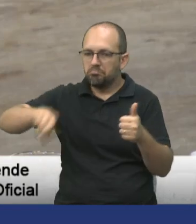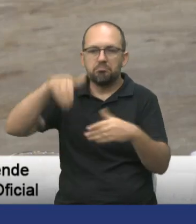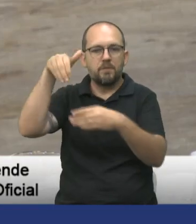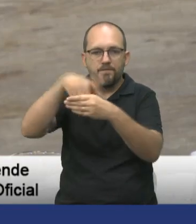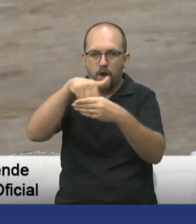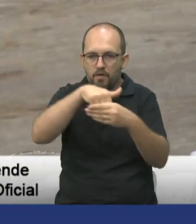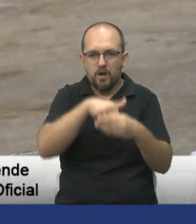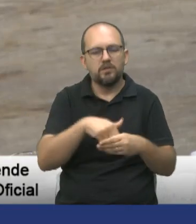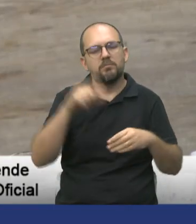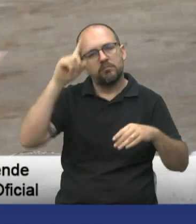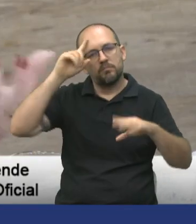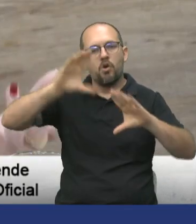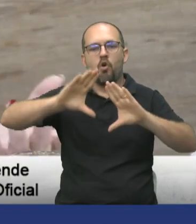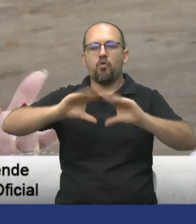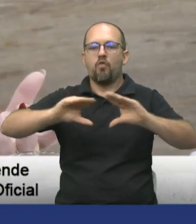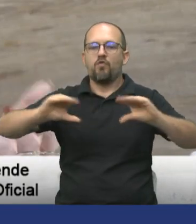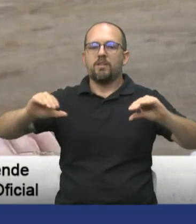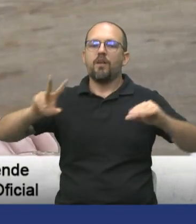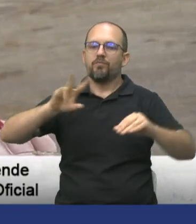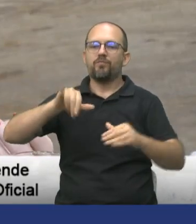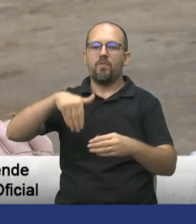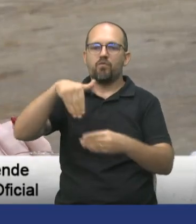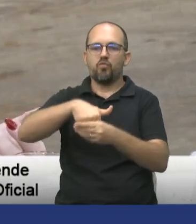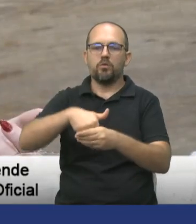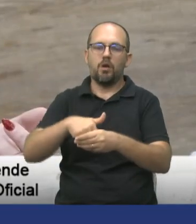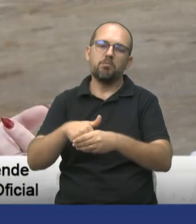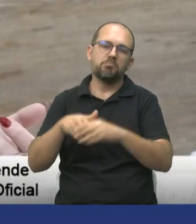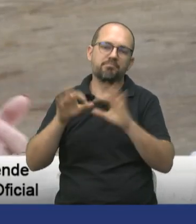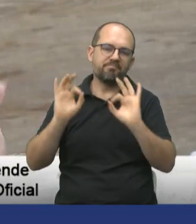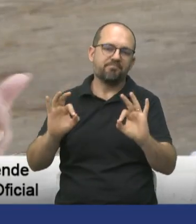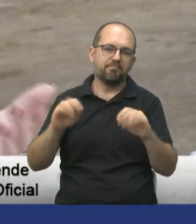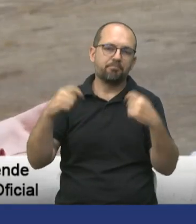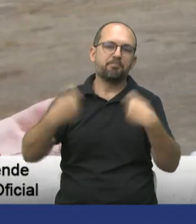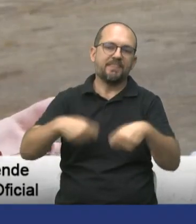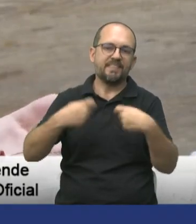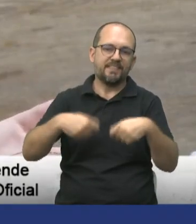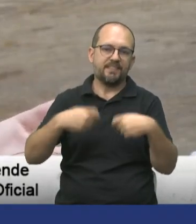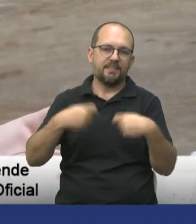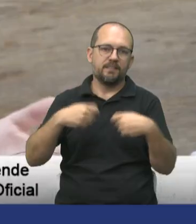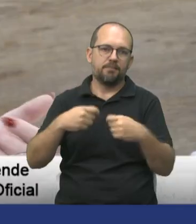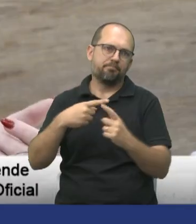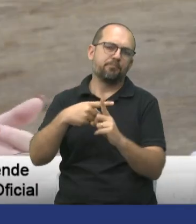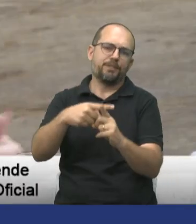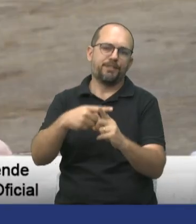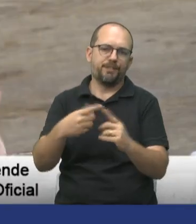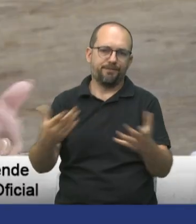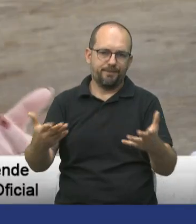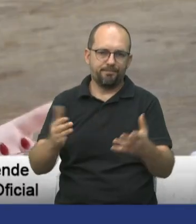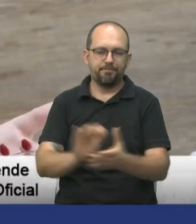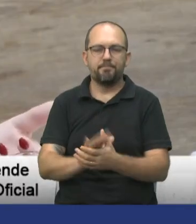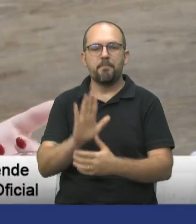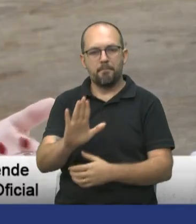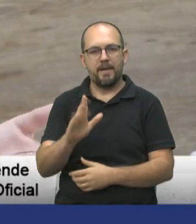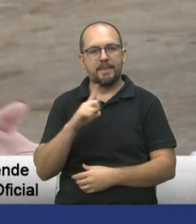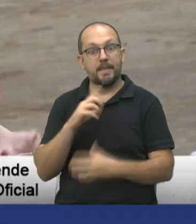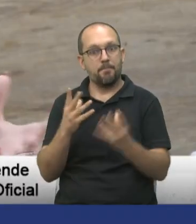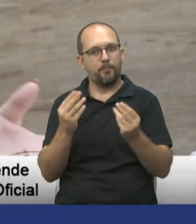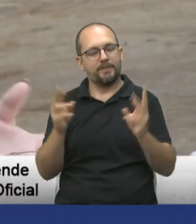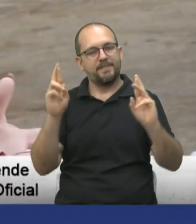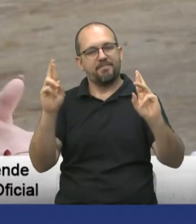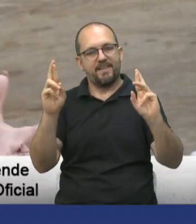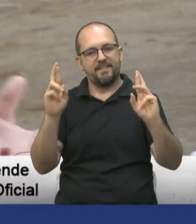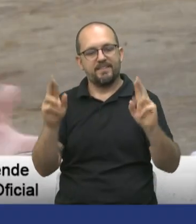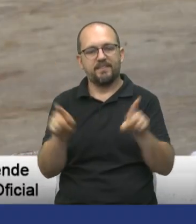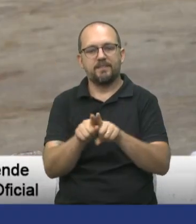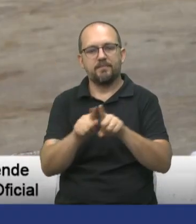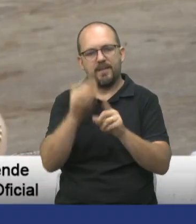mais confortável a votação, que evidentemente precisa ser positiva, mas que a gente tem muita esperança